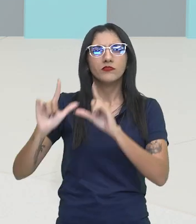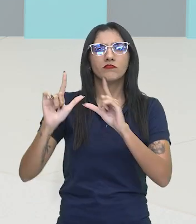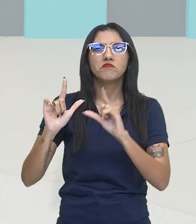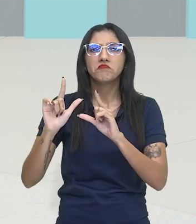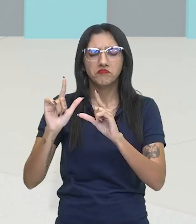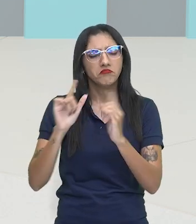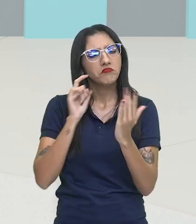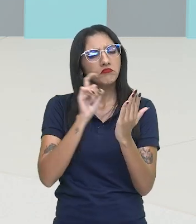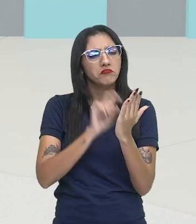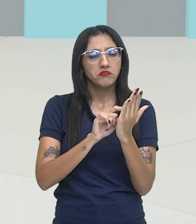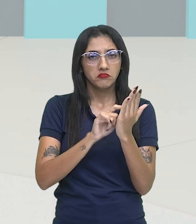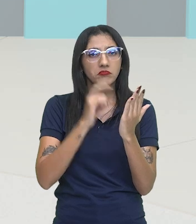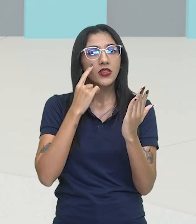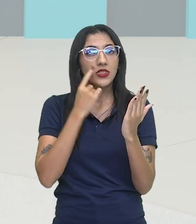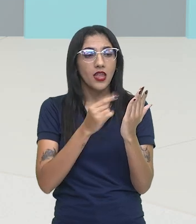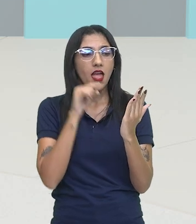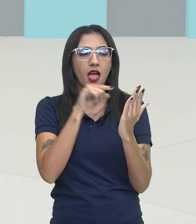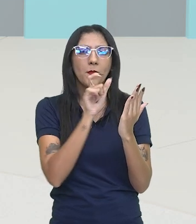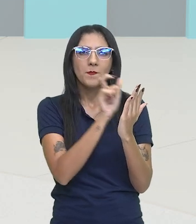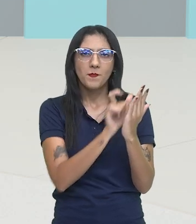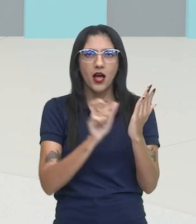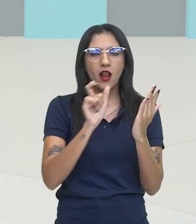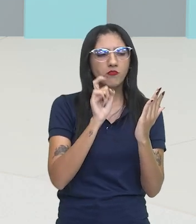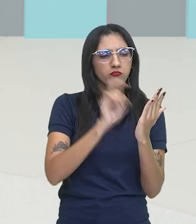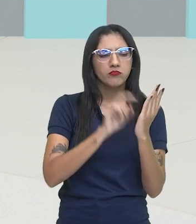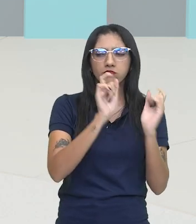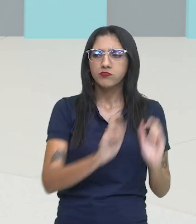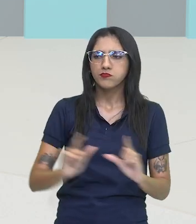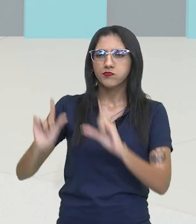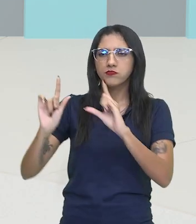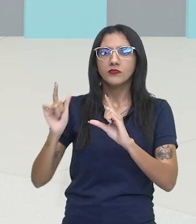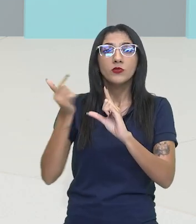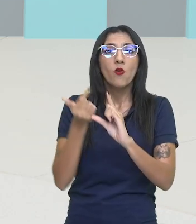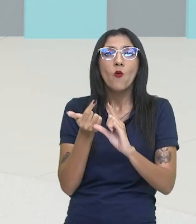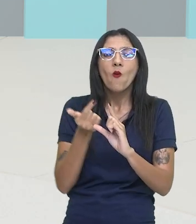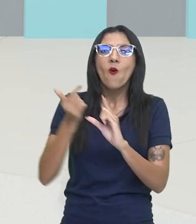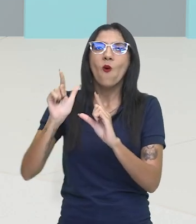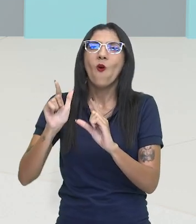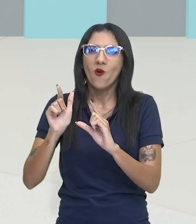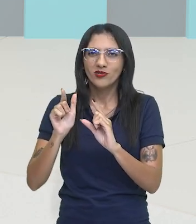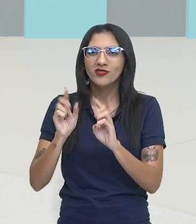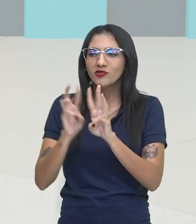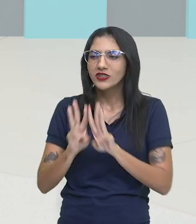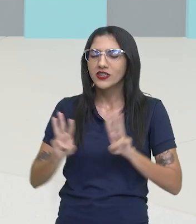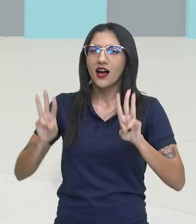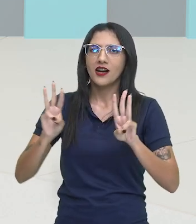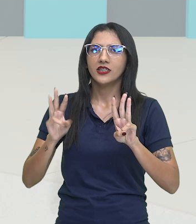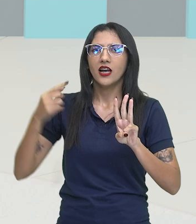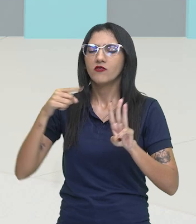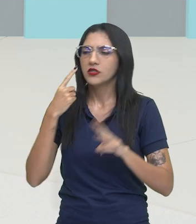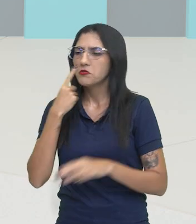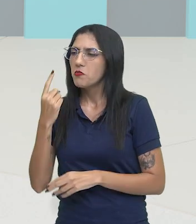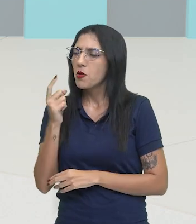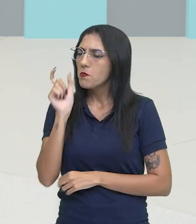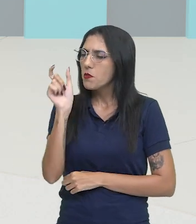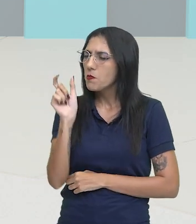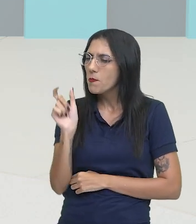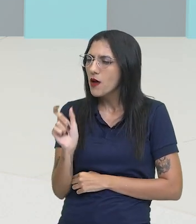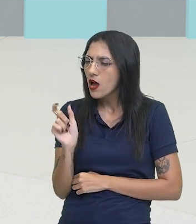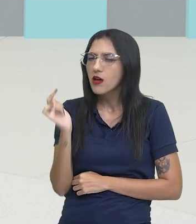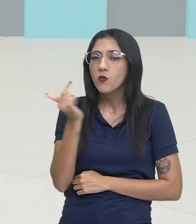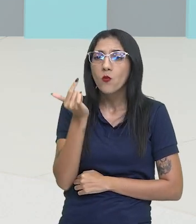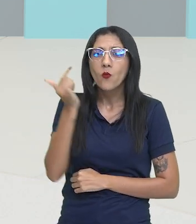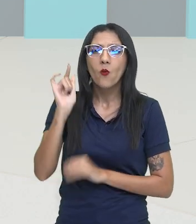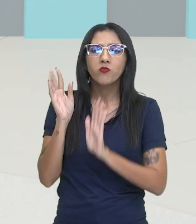ali. E aí quando você clica na palavra, já te leva para uma outra aba e aí você já vai apreciar um